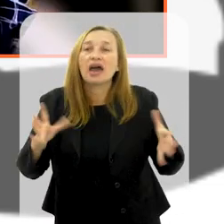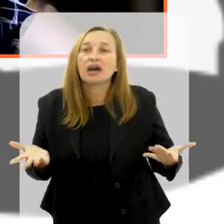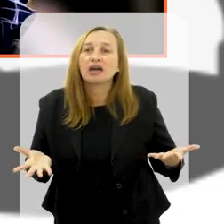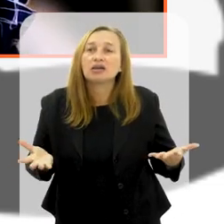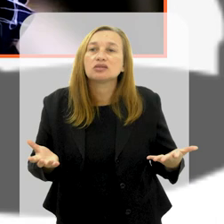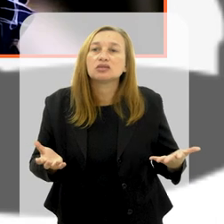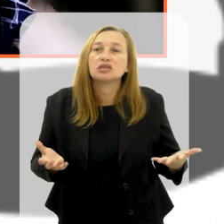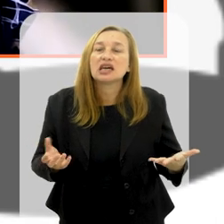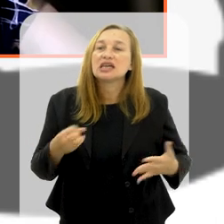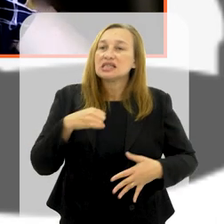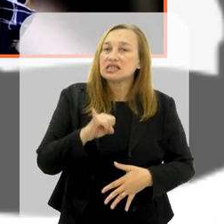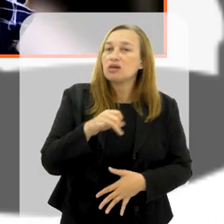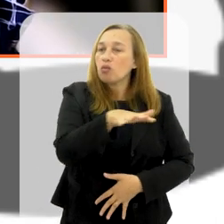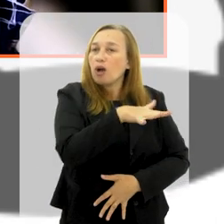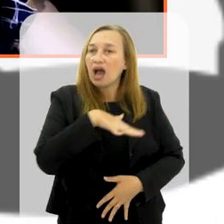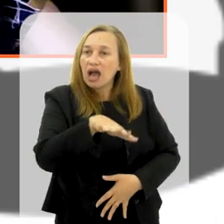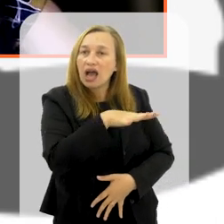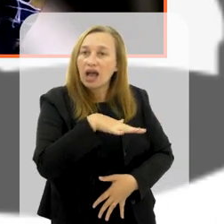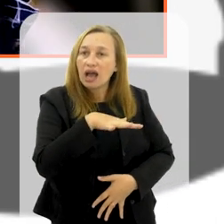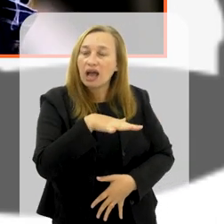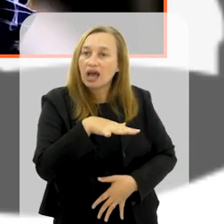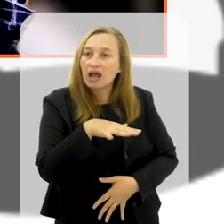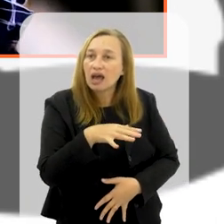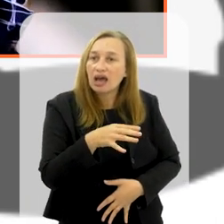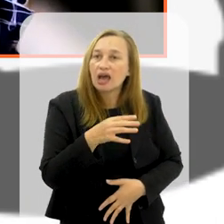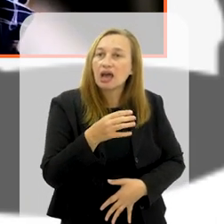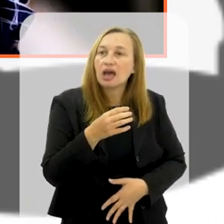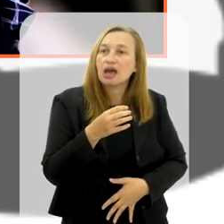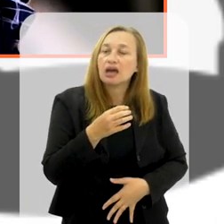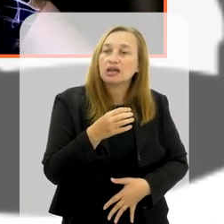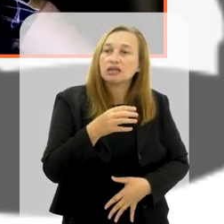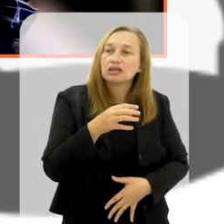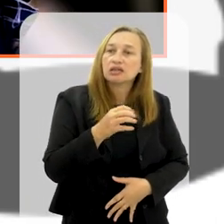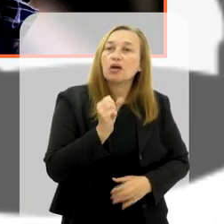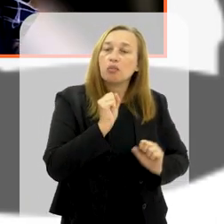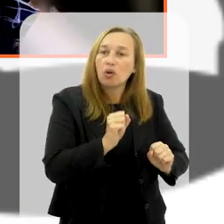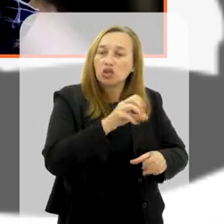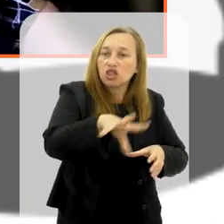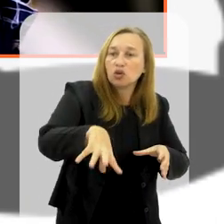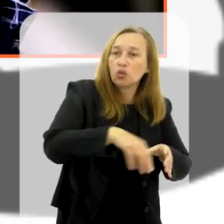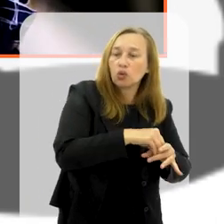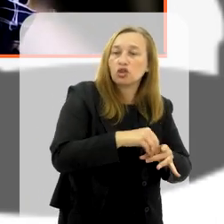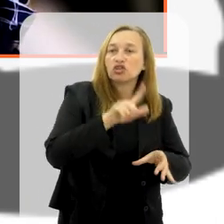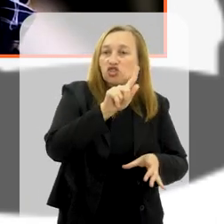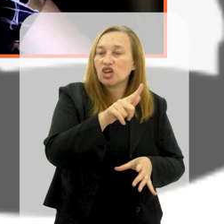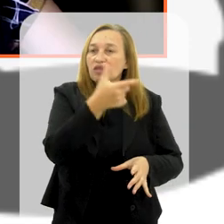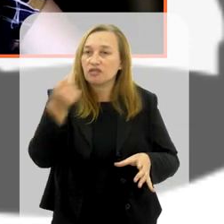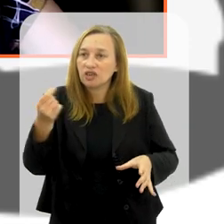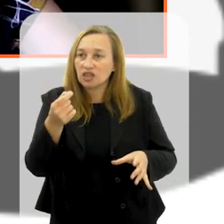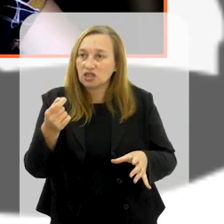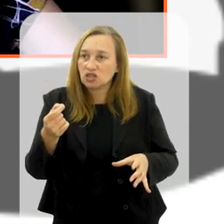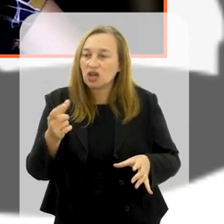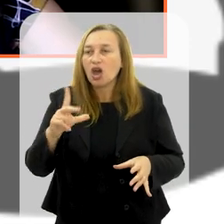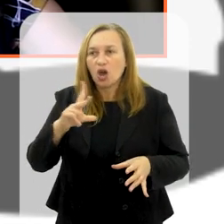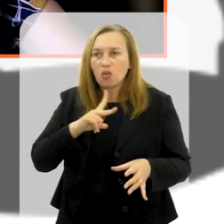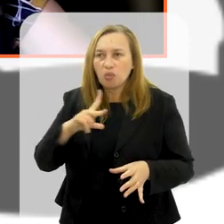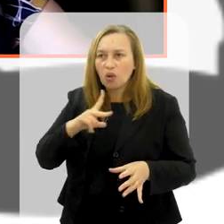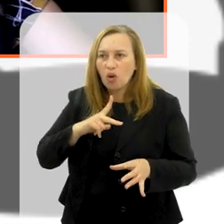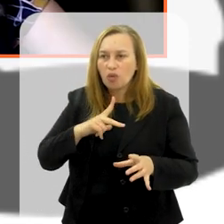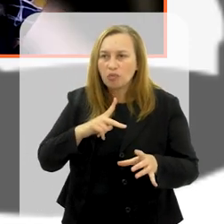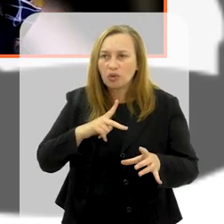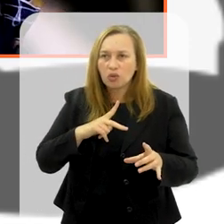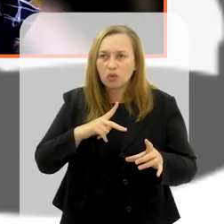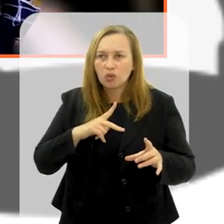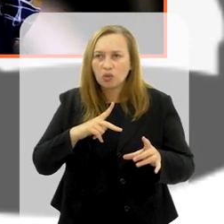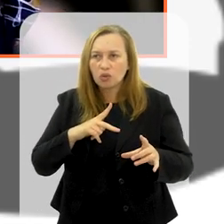delibera? Quem delibera se uma área é passível de participar do G20 dentro de uma subdivisão dessa? É o próprio